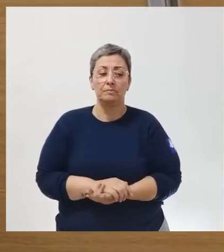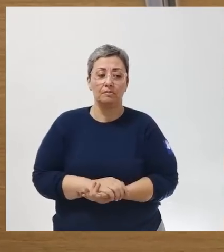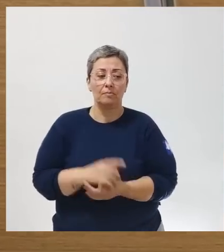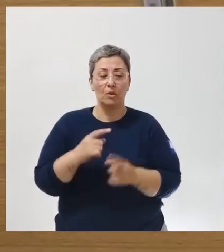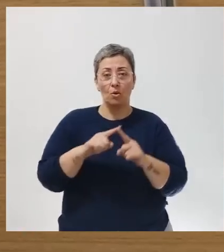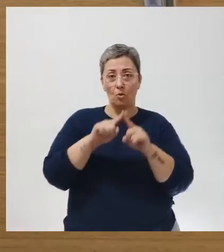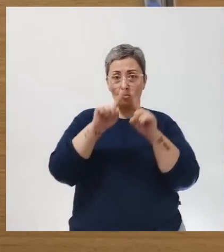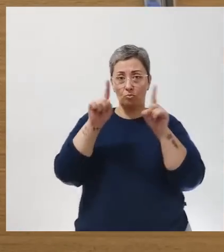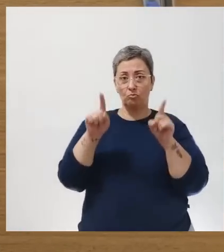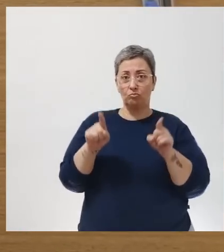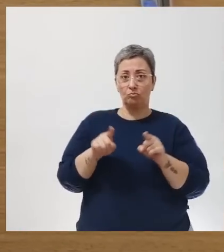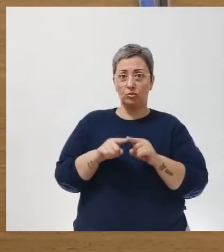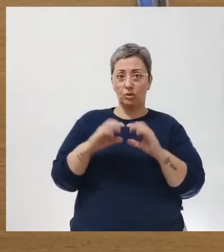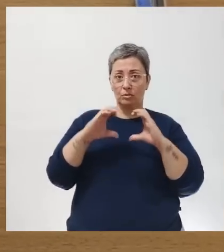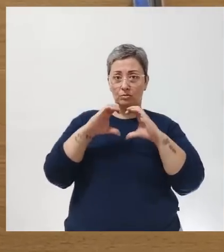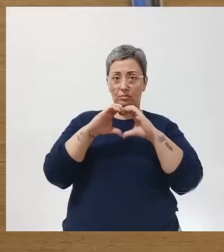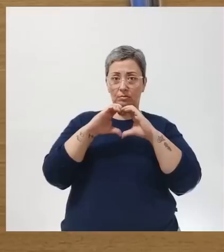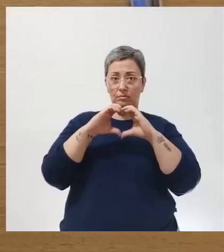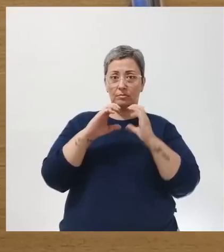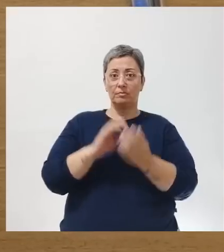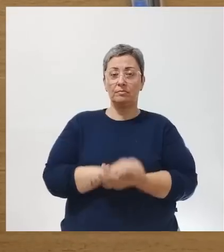um coração.